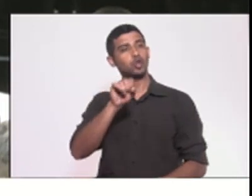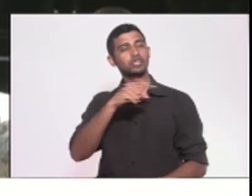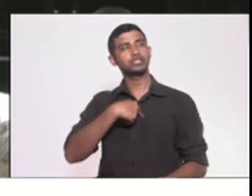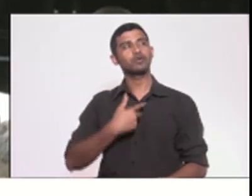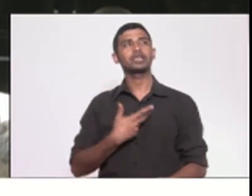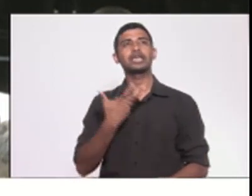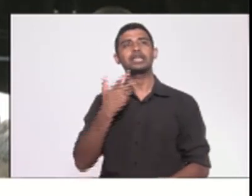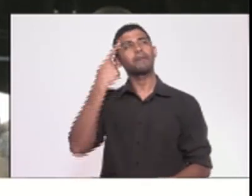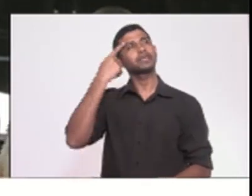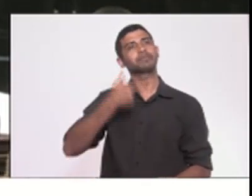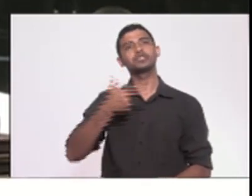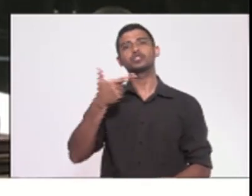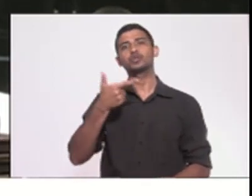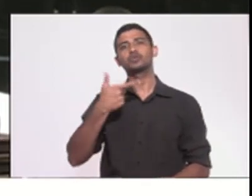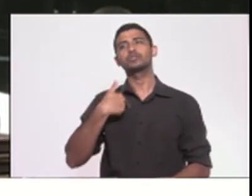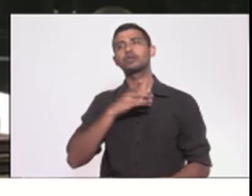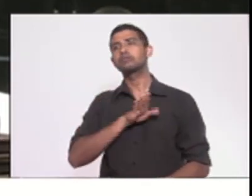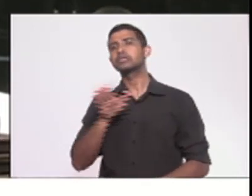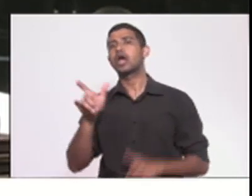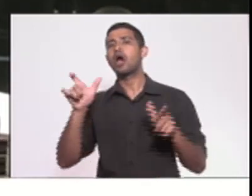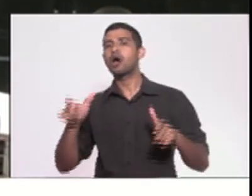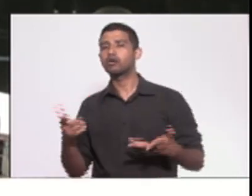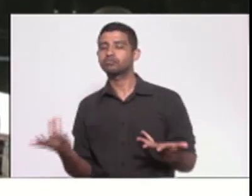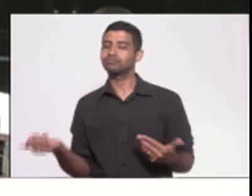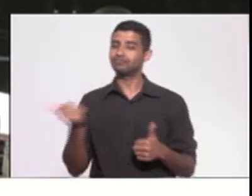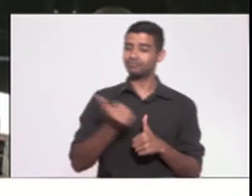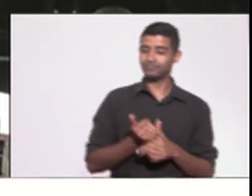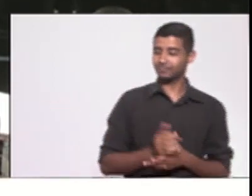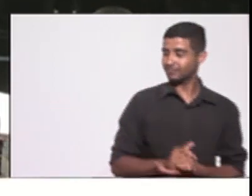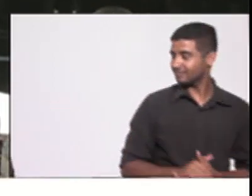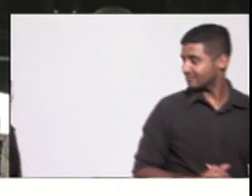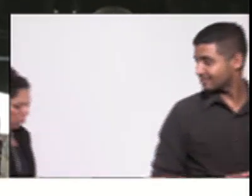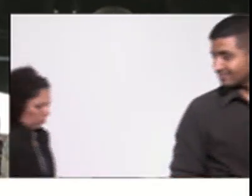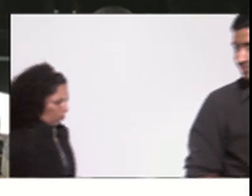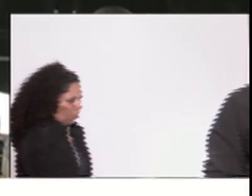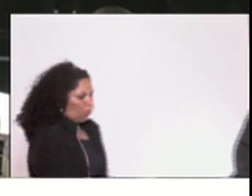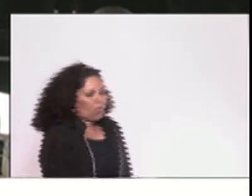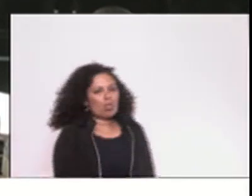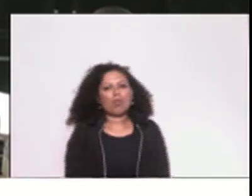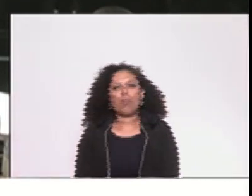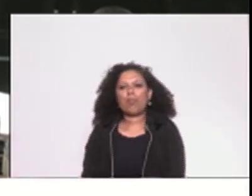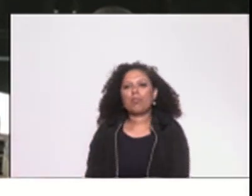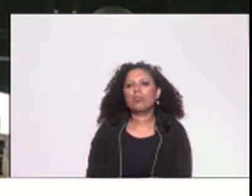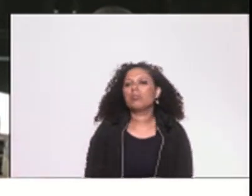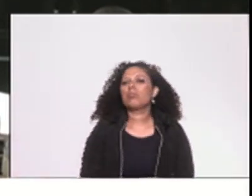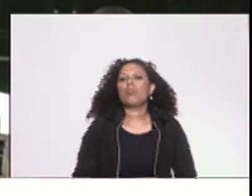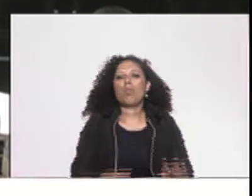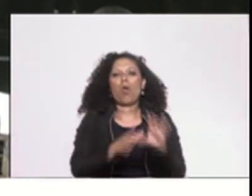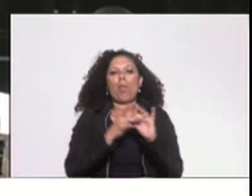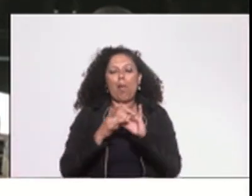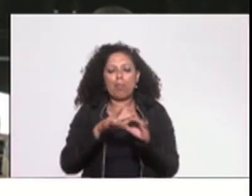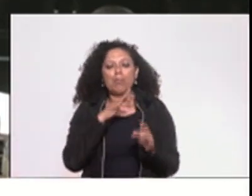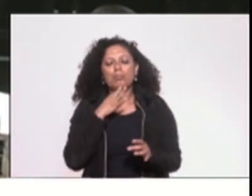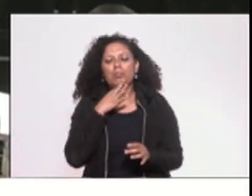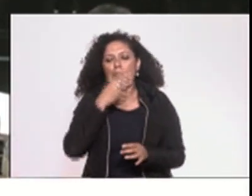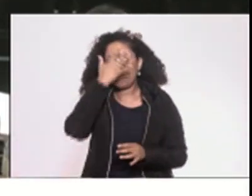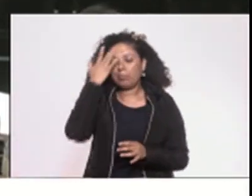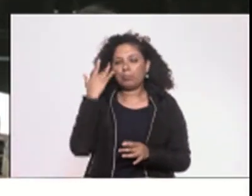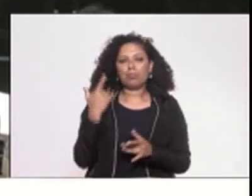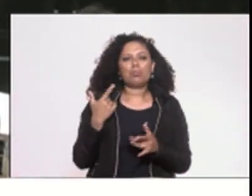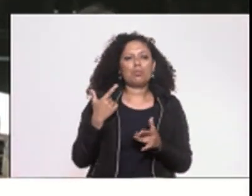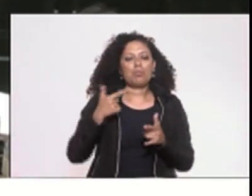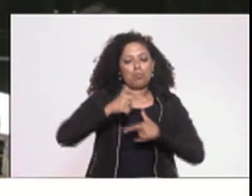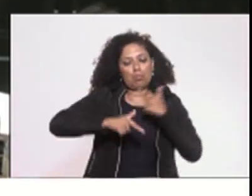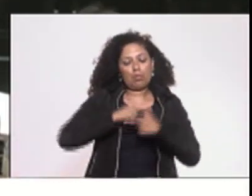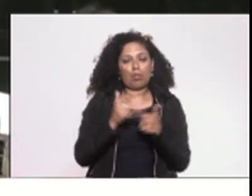B para onde eu fosse. Eu imaginava que unindo forças, conhecimento com pessoas que já trabalhavam no segmento que eu queria